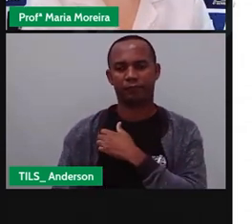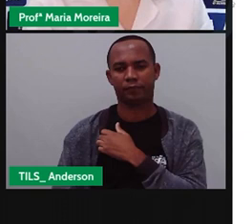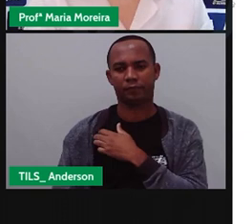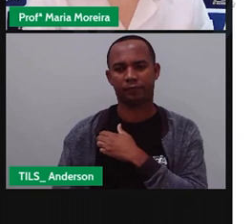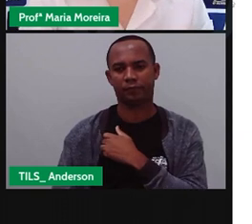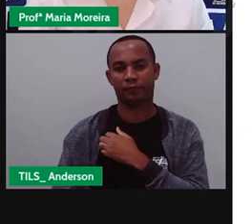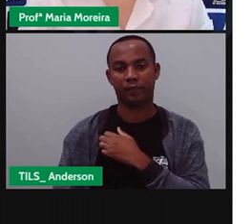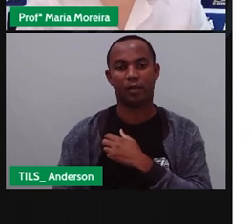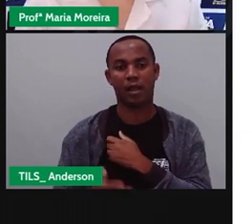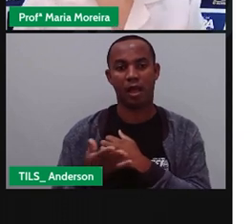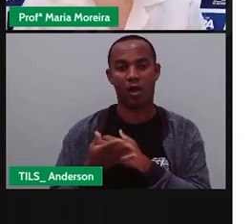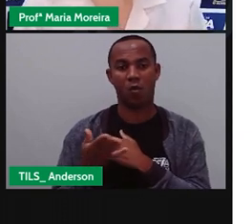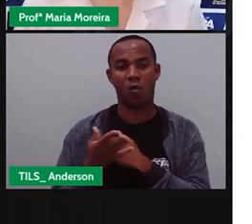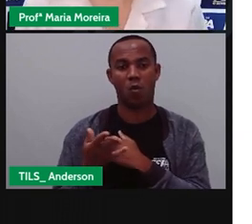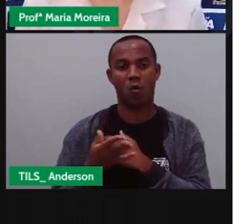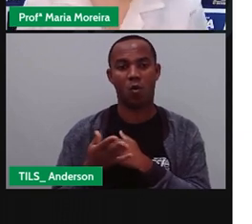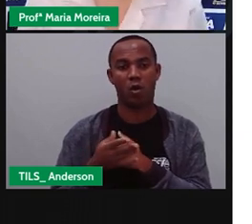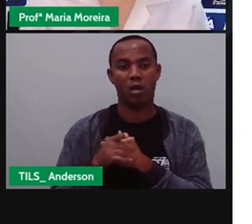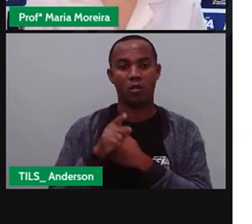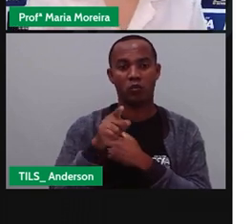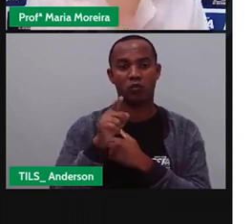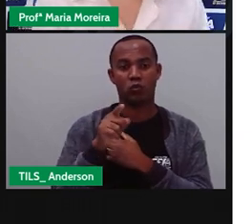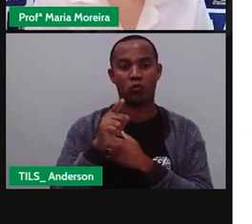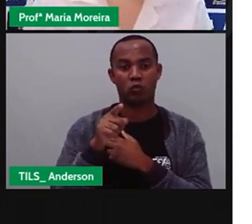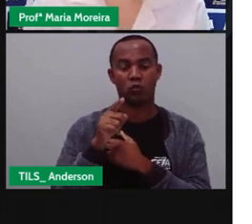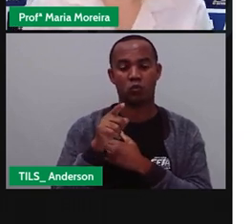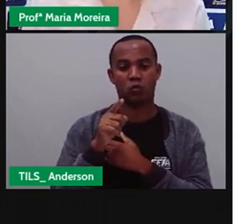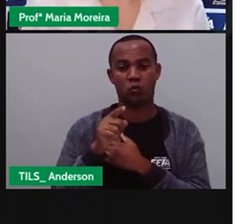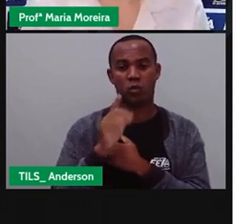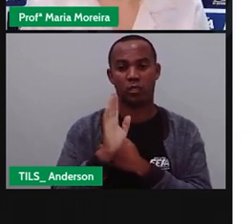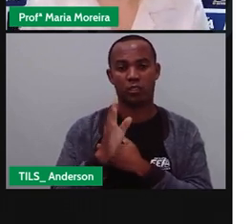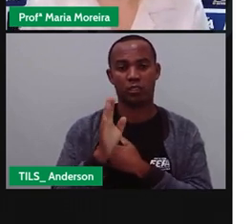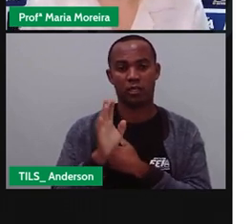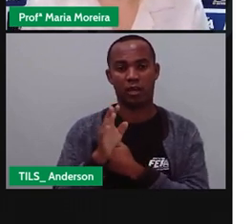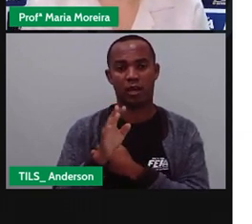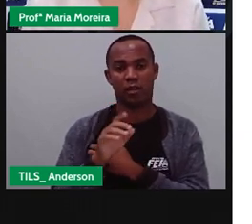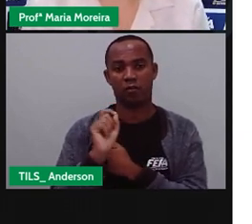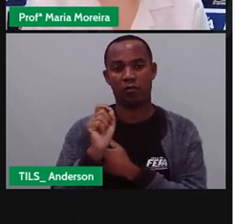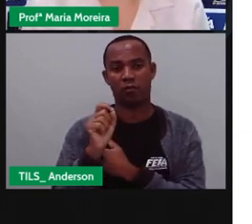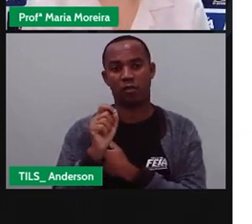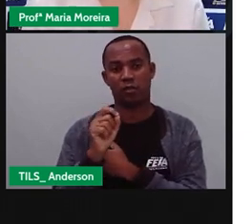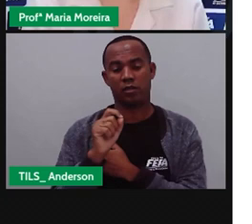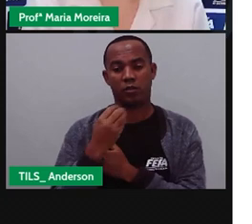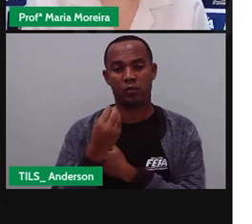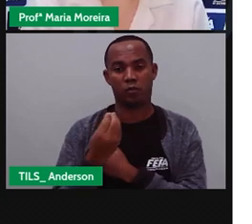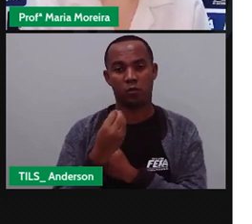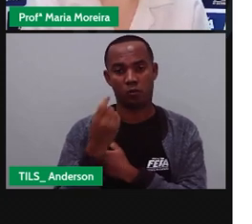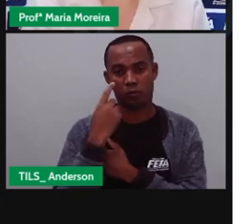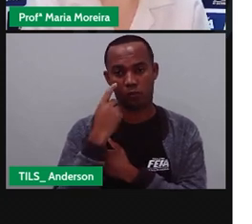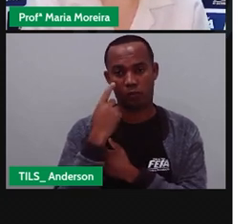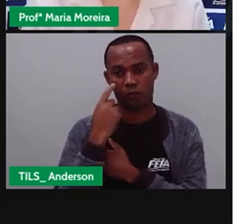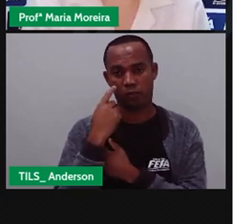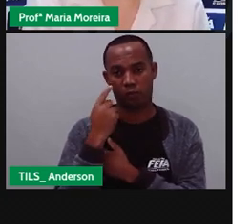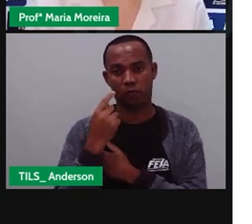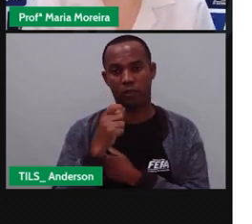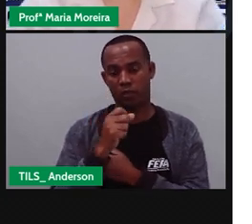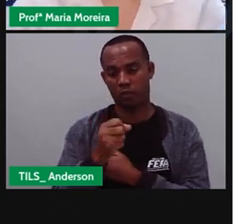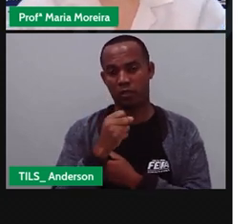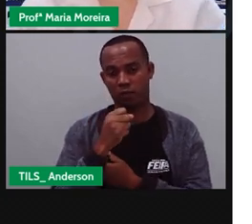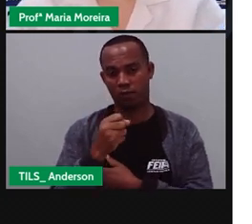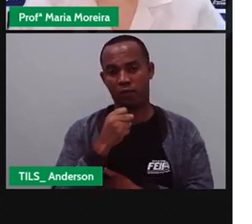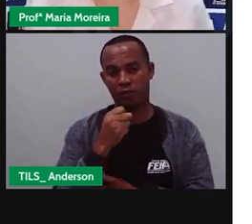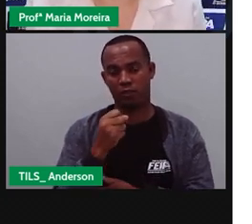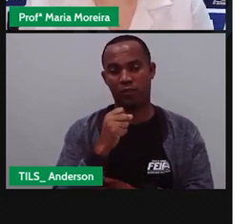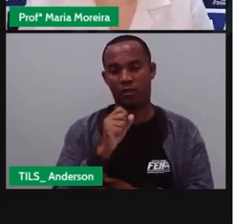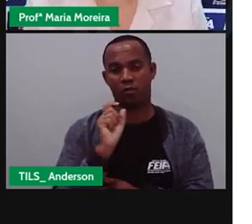Agora é a sua vez. Vocês já fizeram aí, né, um roteiro para uma entrevista. Agora